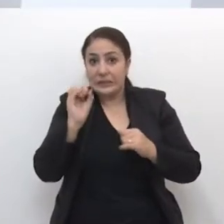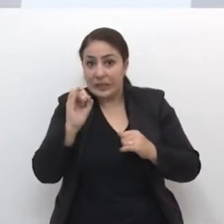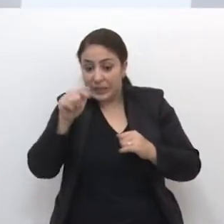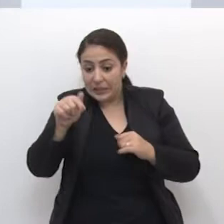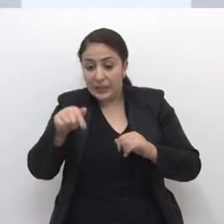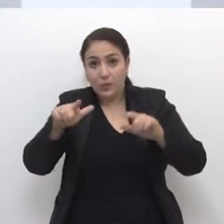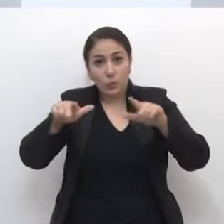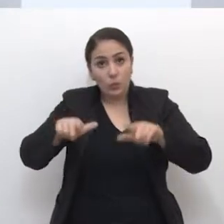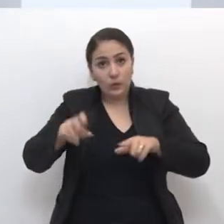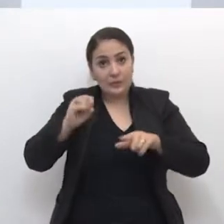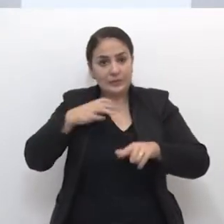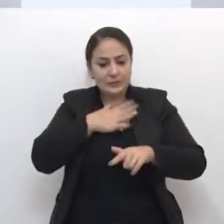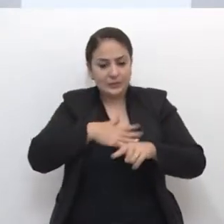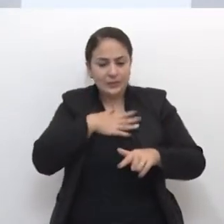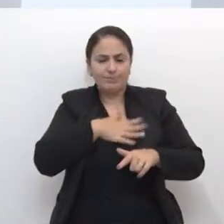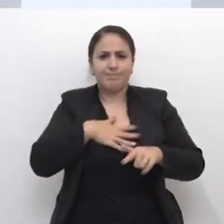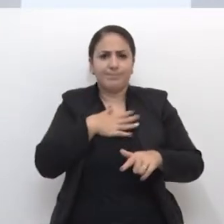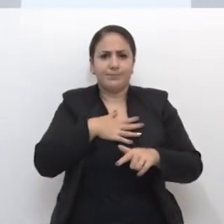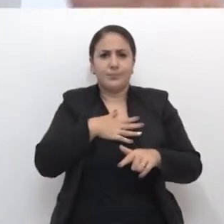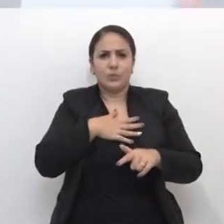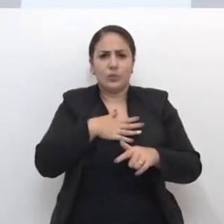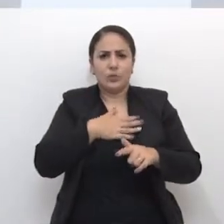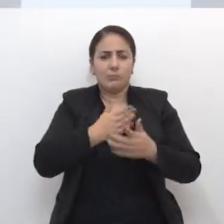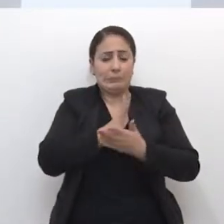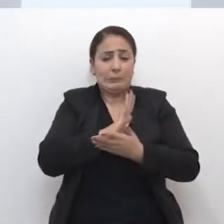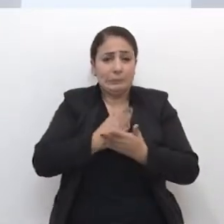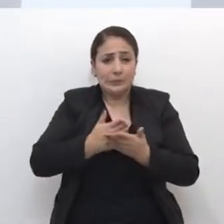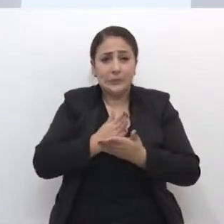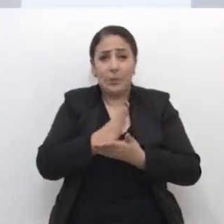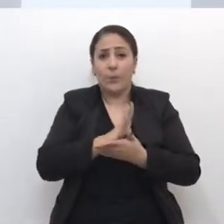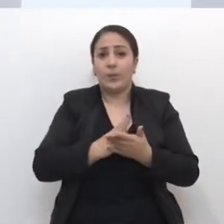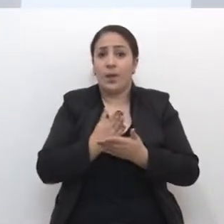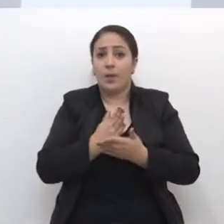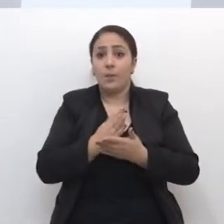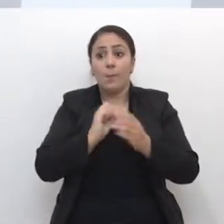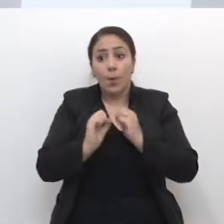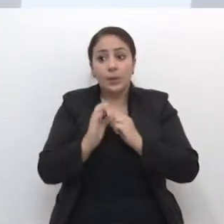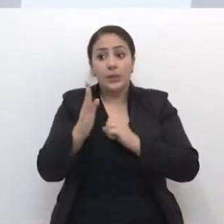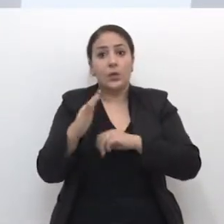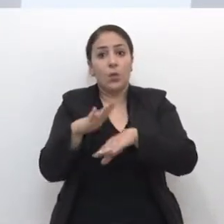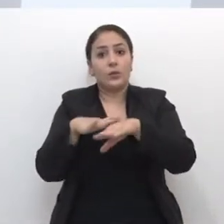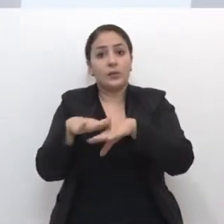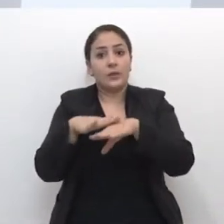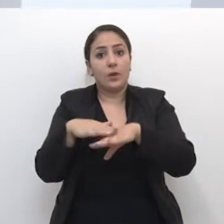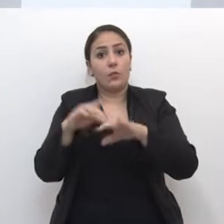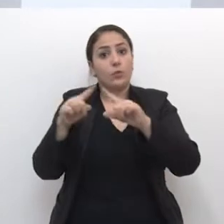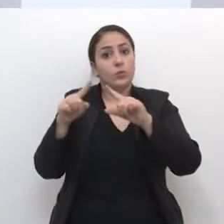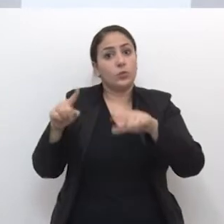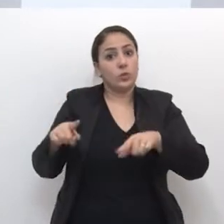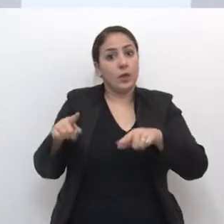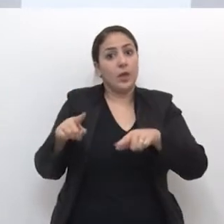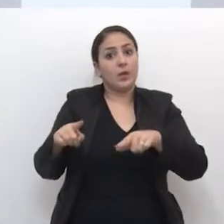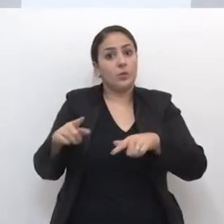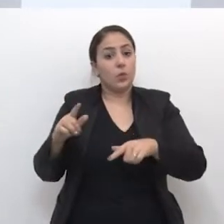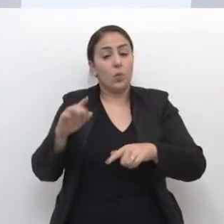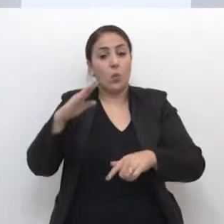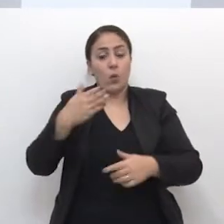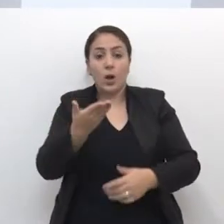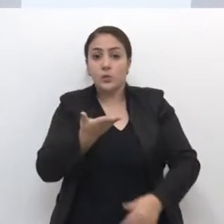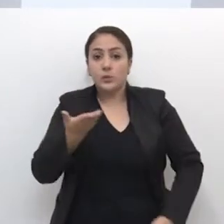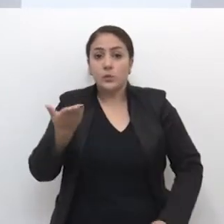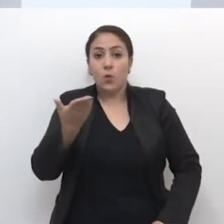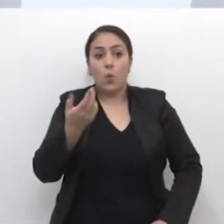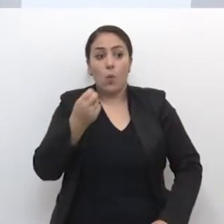assim, importunada, ela pode recorrer a um funcionário do estabelecimento, ao garçom, ao atendente,